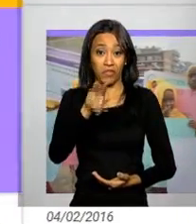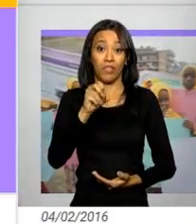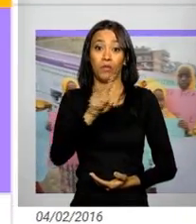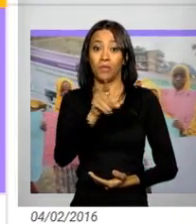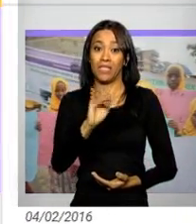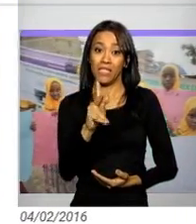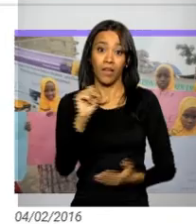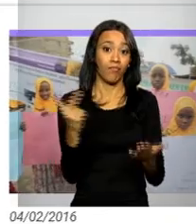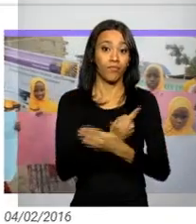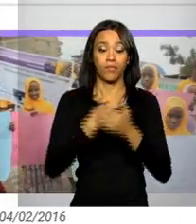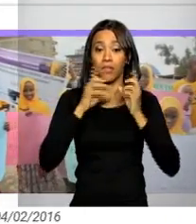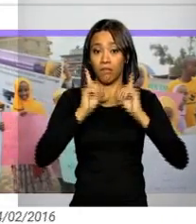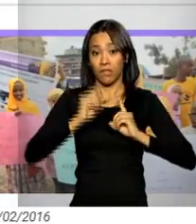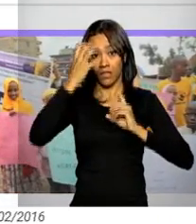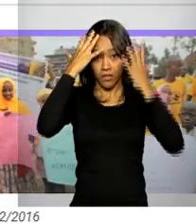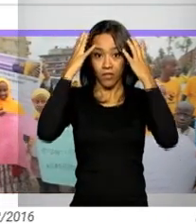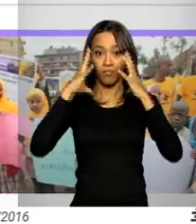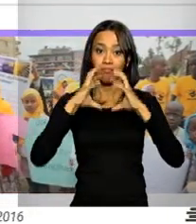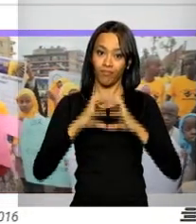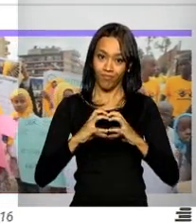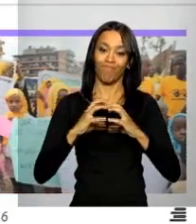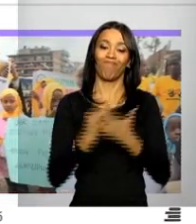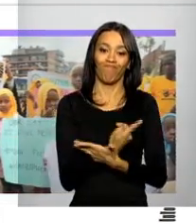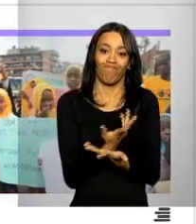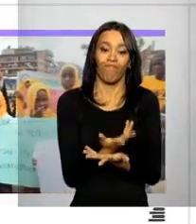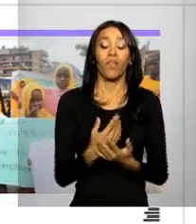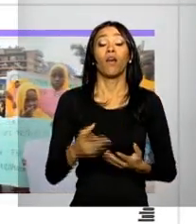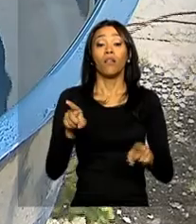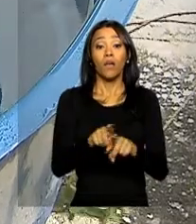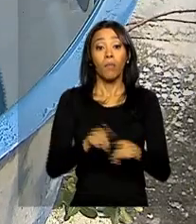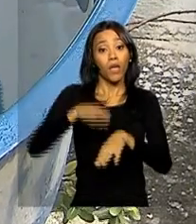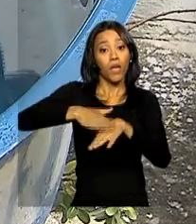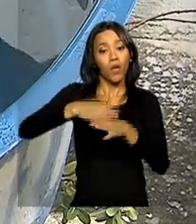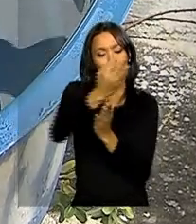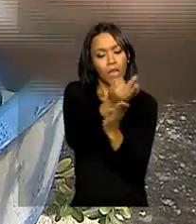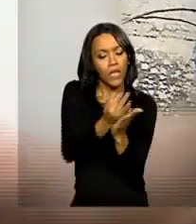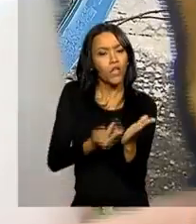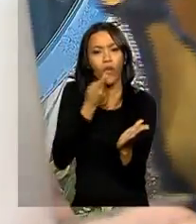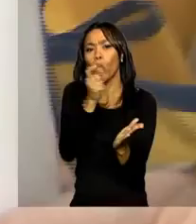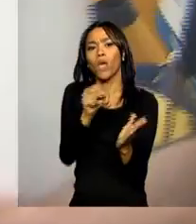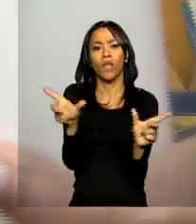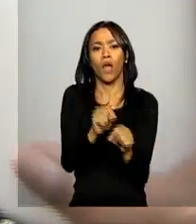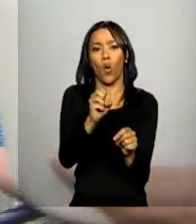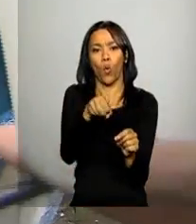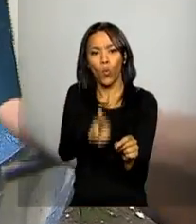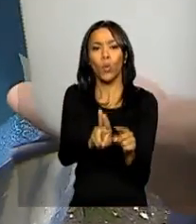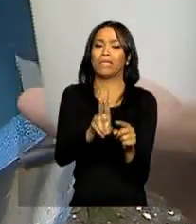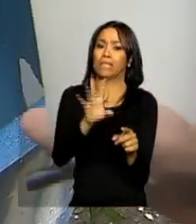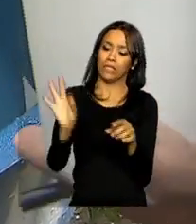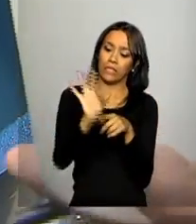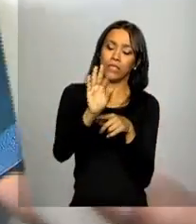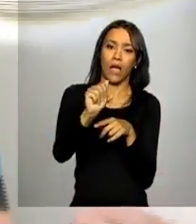casos de microcefalia o texto das nações unidas destaca que o combate ao mosquito aedes aegypti é a principal